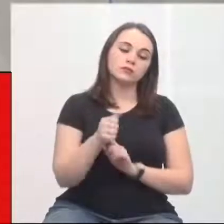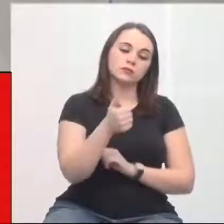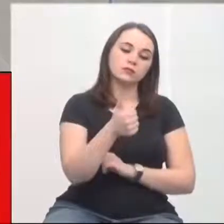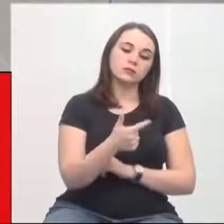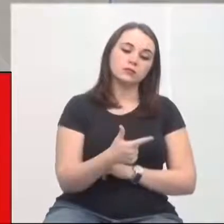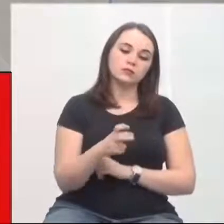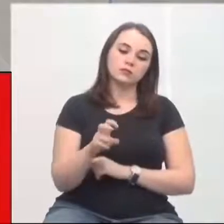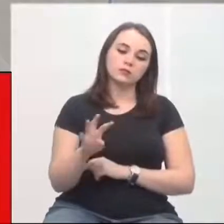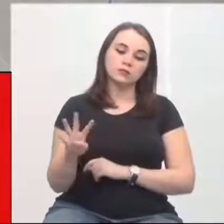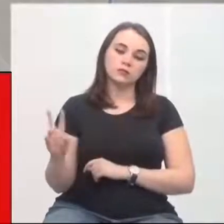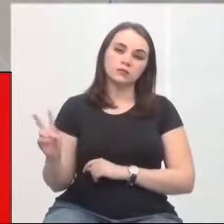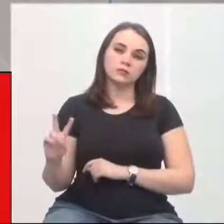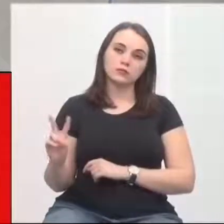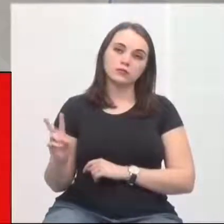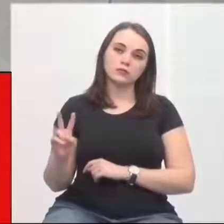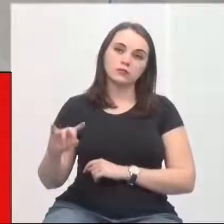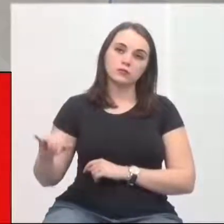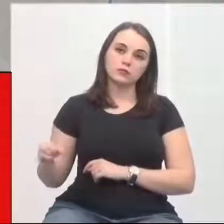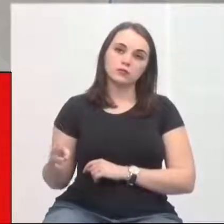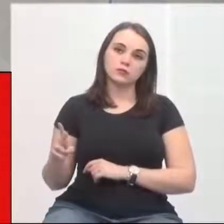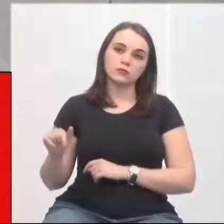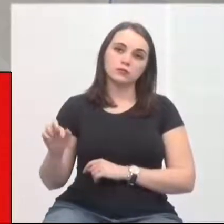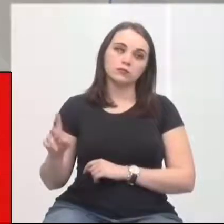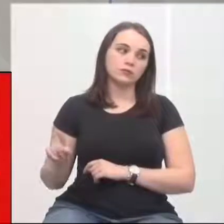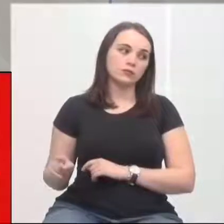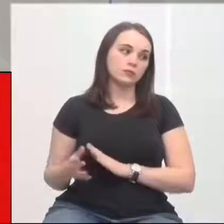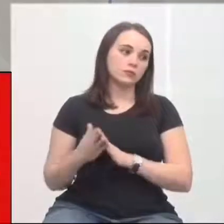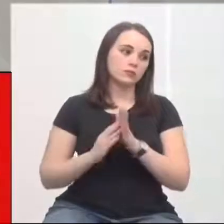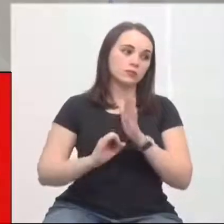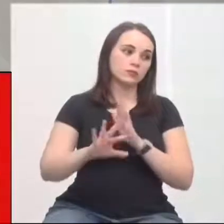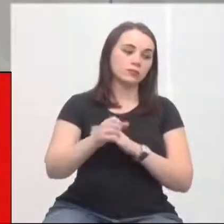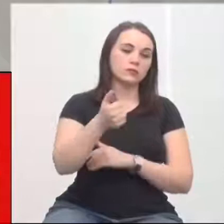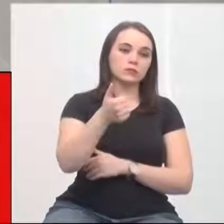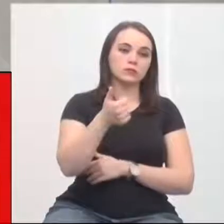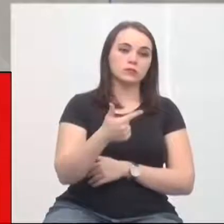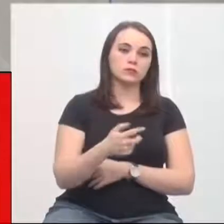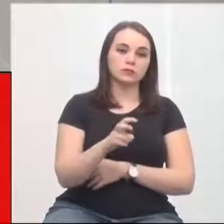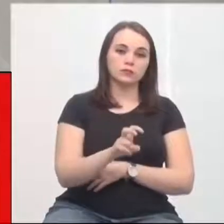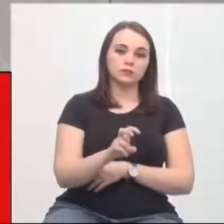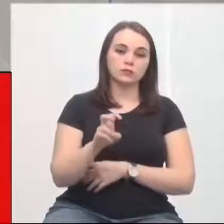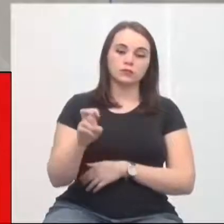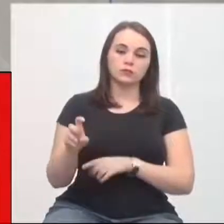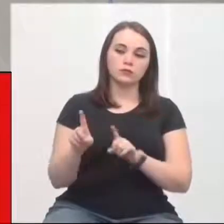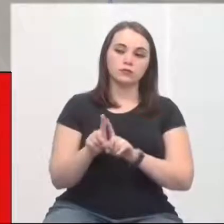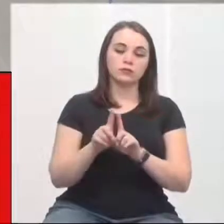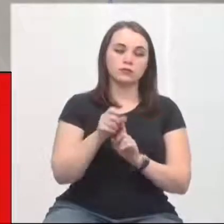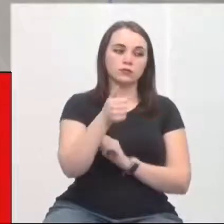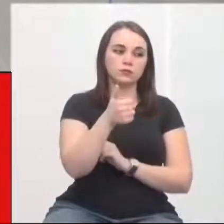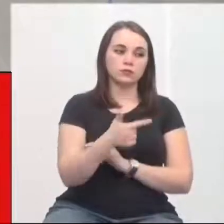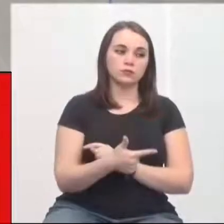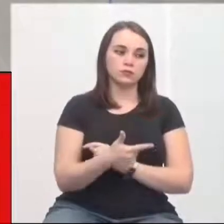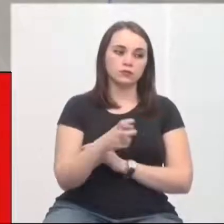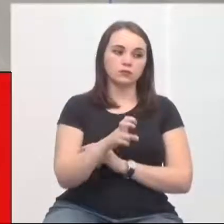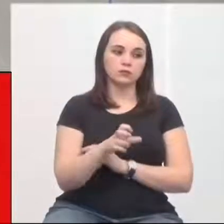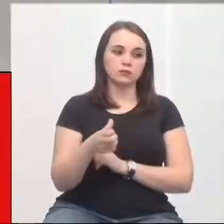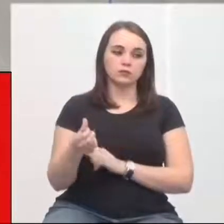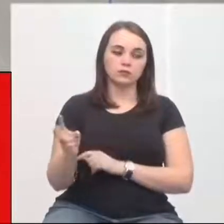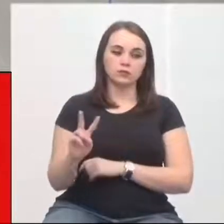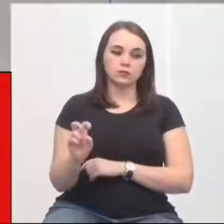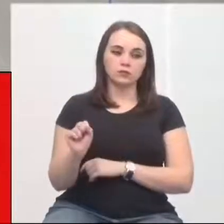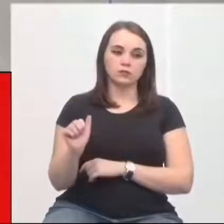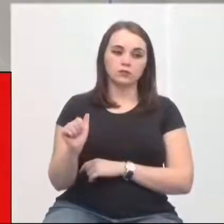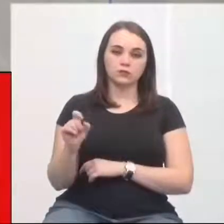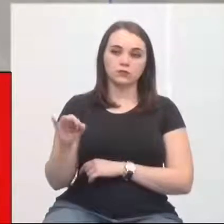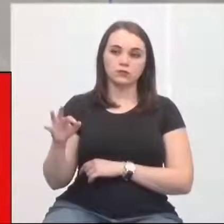1254/2021, de autoria do vereador Juarez de Jesus. Indicações 1255 e 1256/2021, de autoria do vereador Salésio